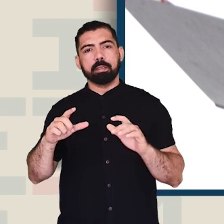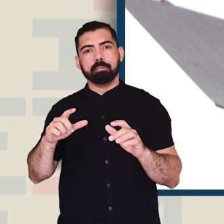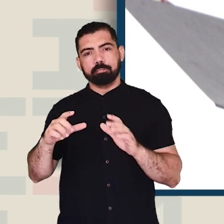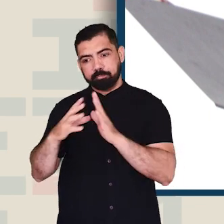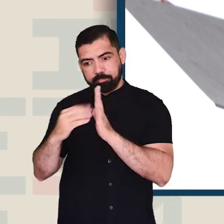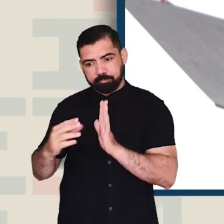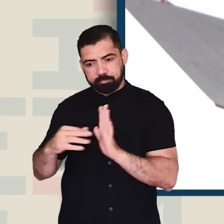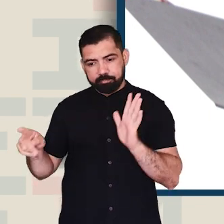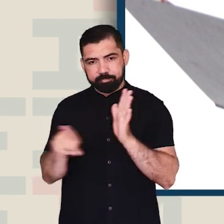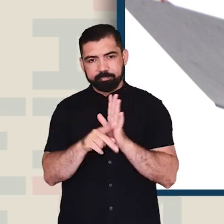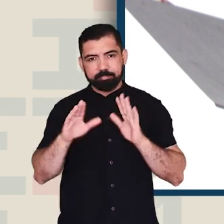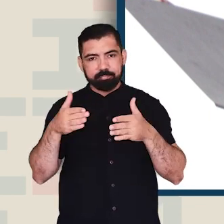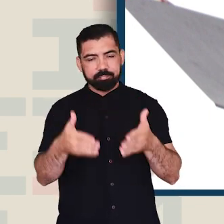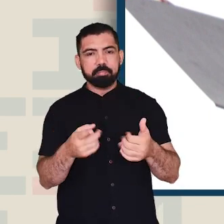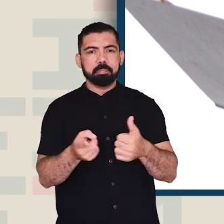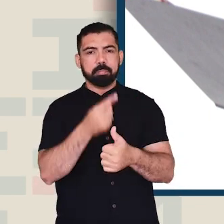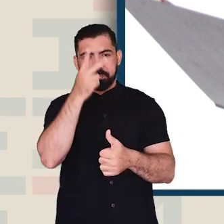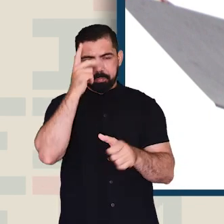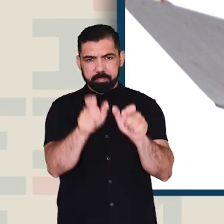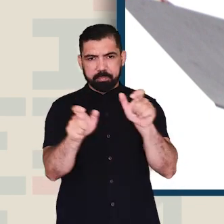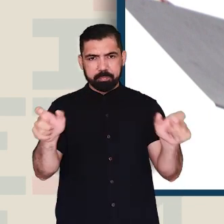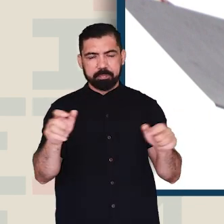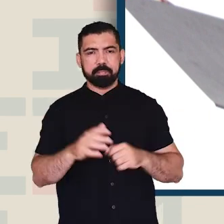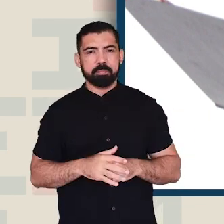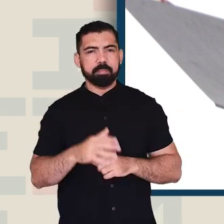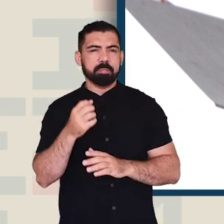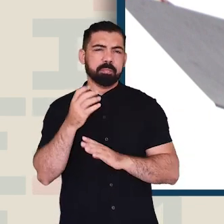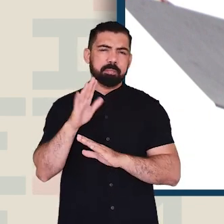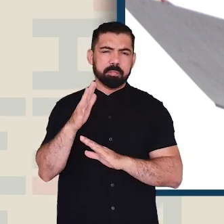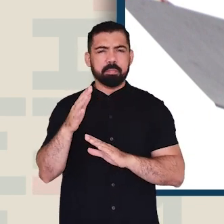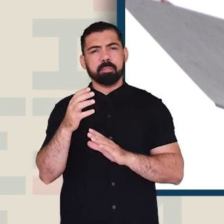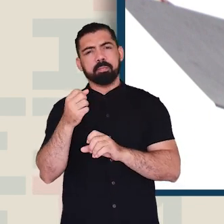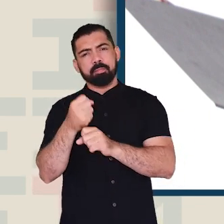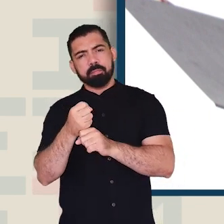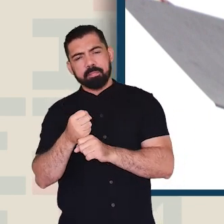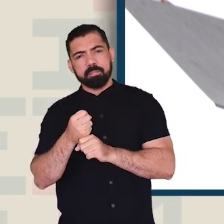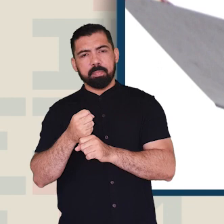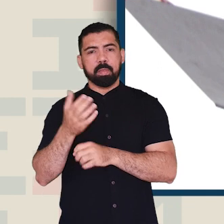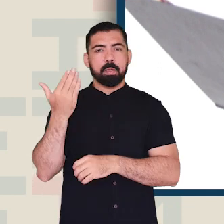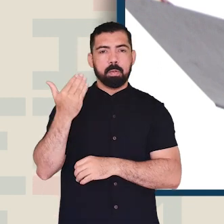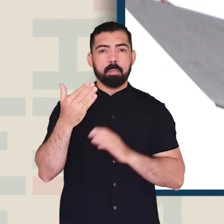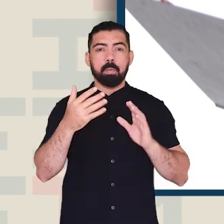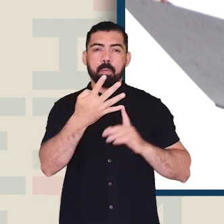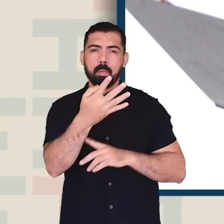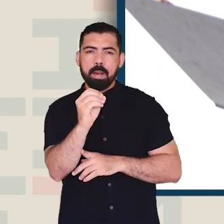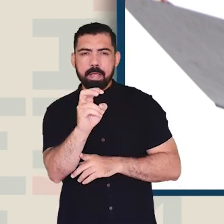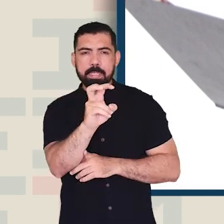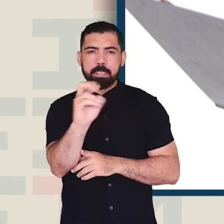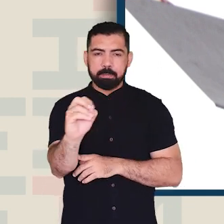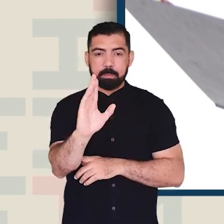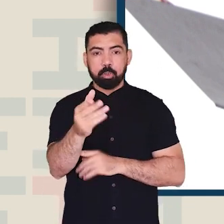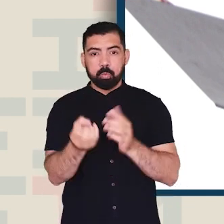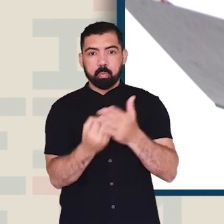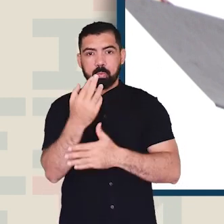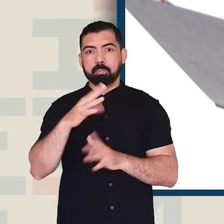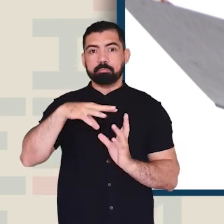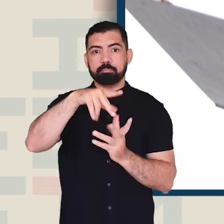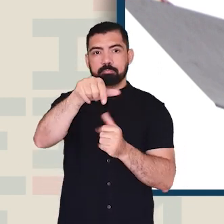Então surgiram os primeiros virtuosos de guitarra ali pelos anos 40, 50, já surgiram pelo